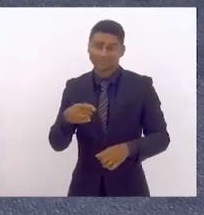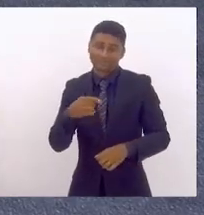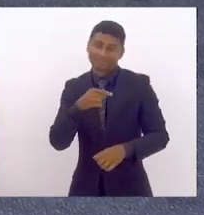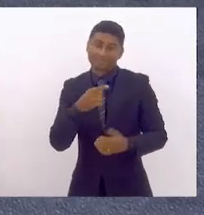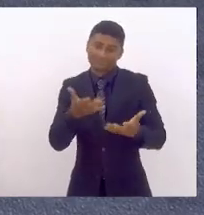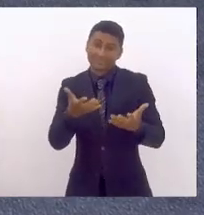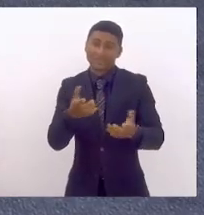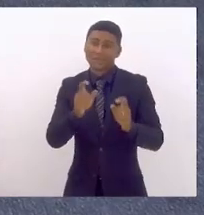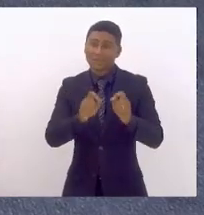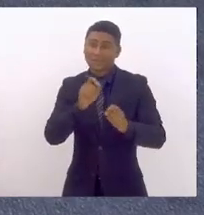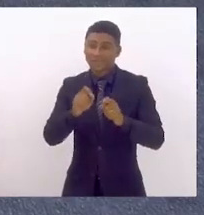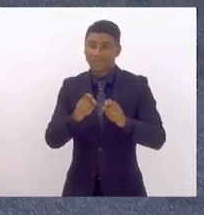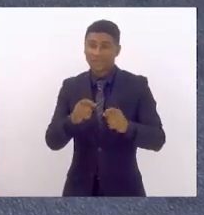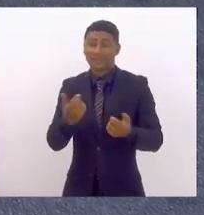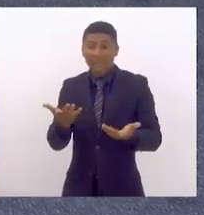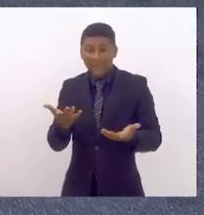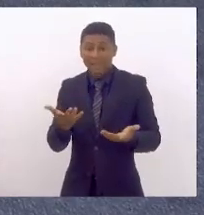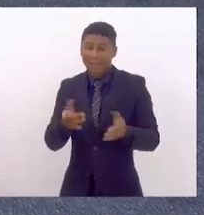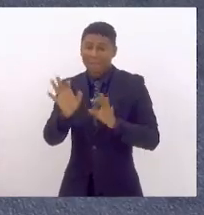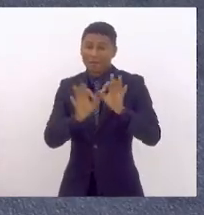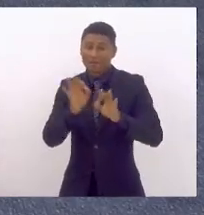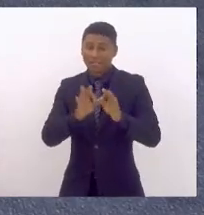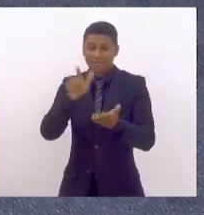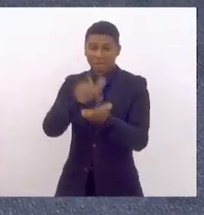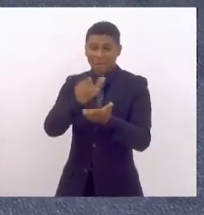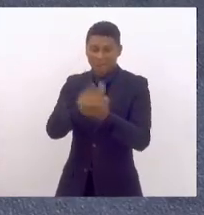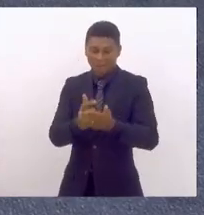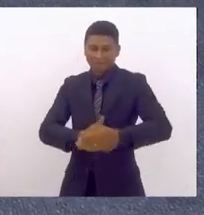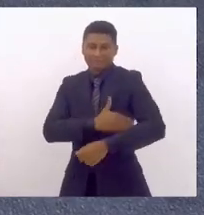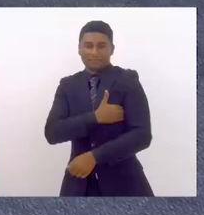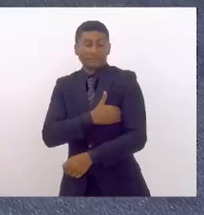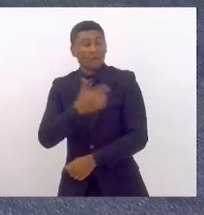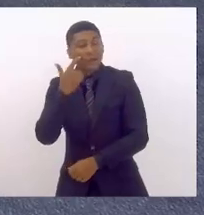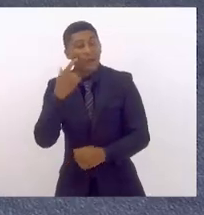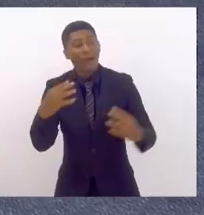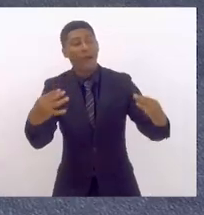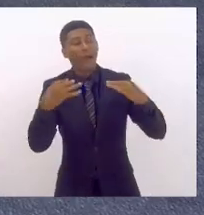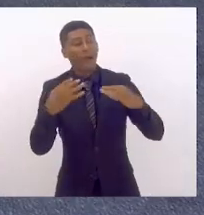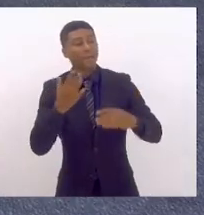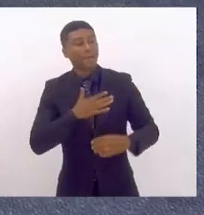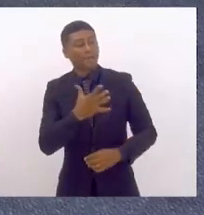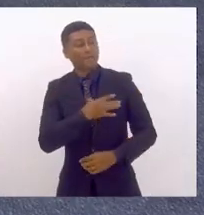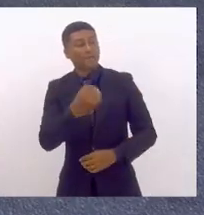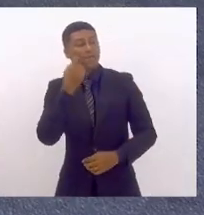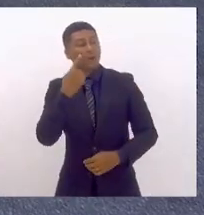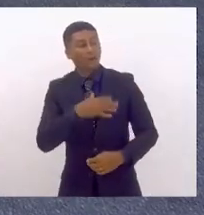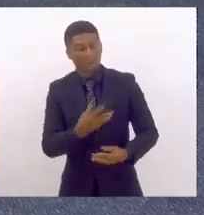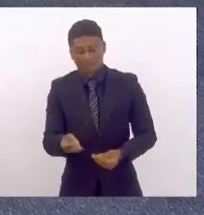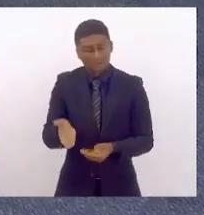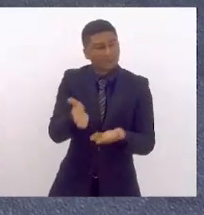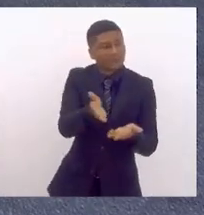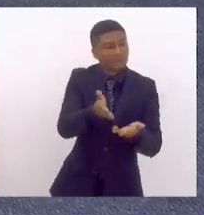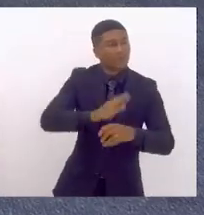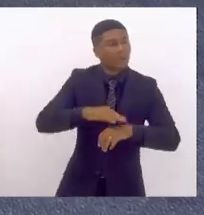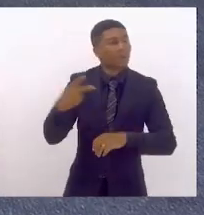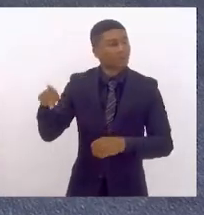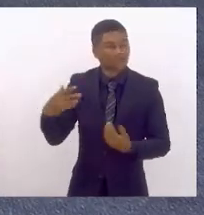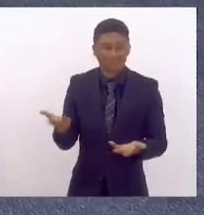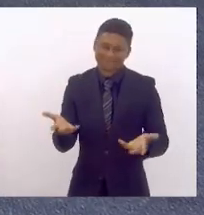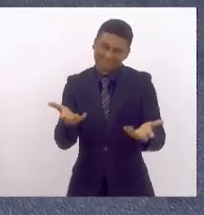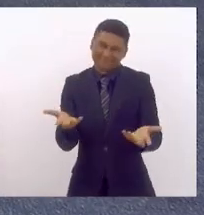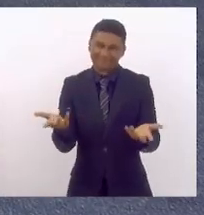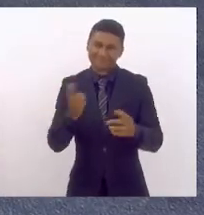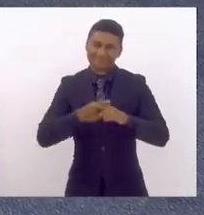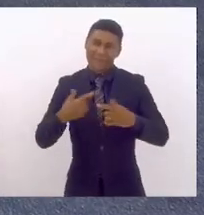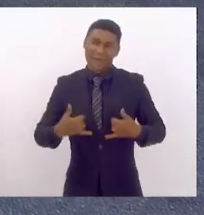braço que era do filho dela não é engenheiro E aí eu